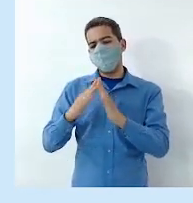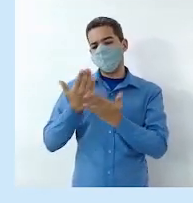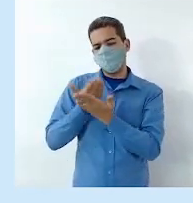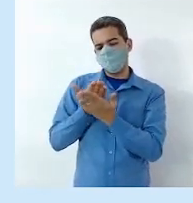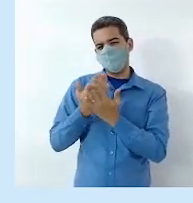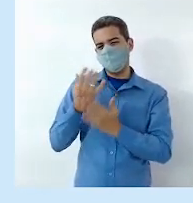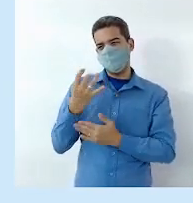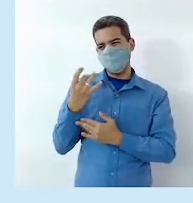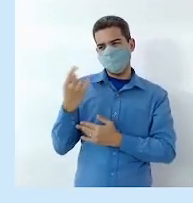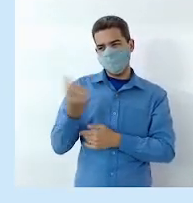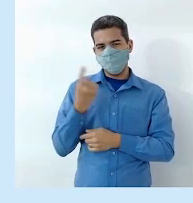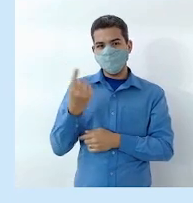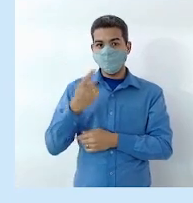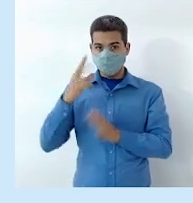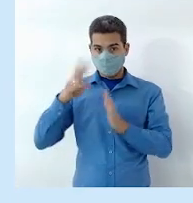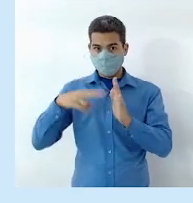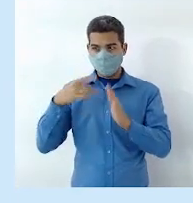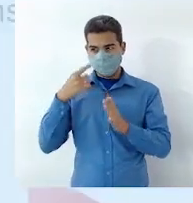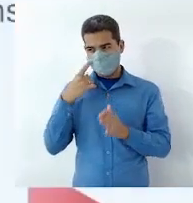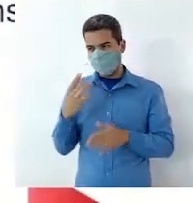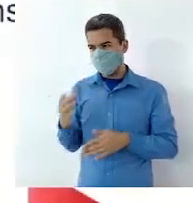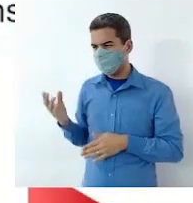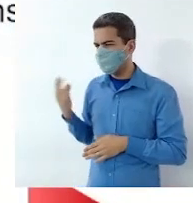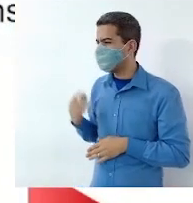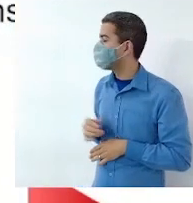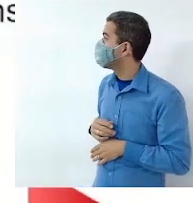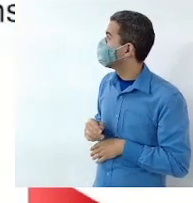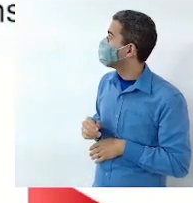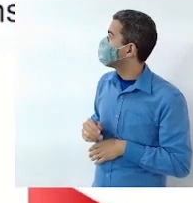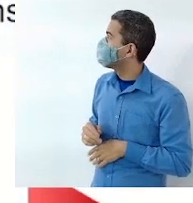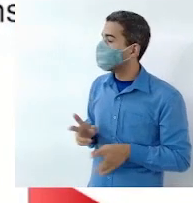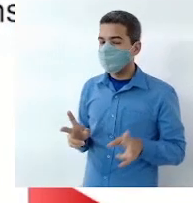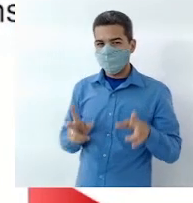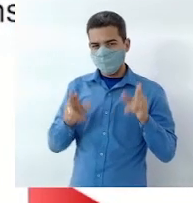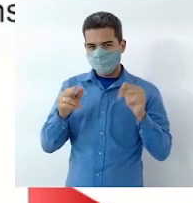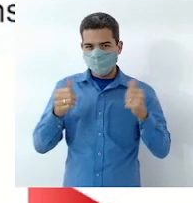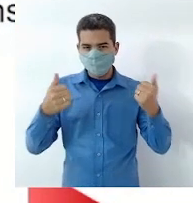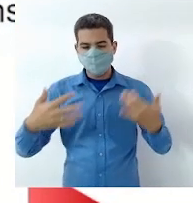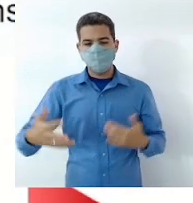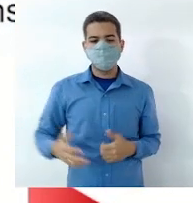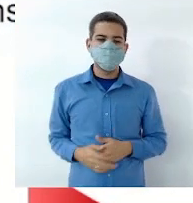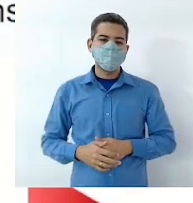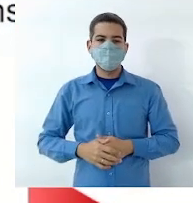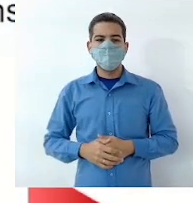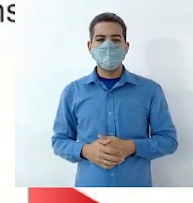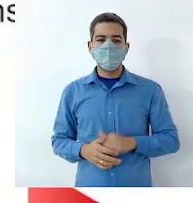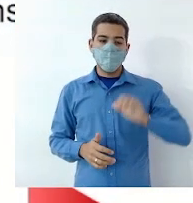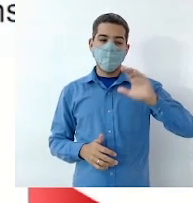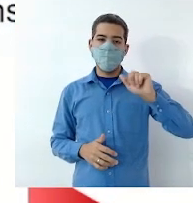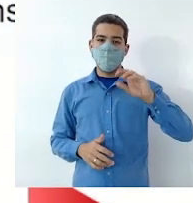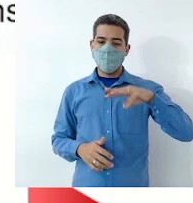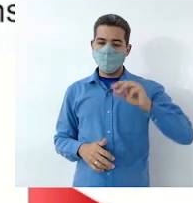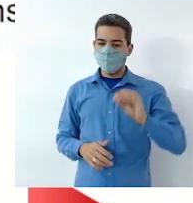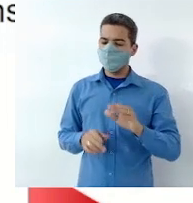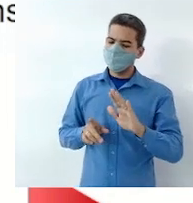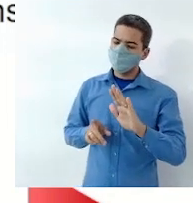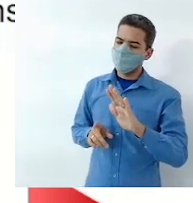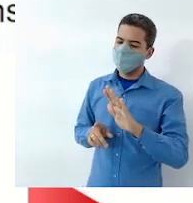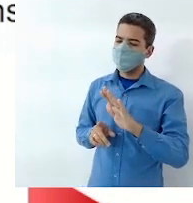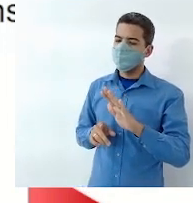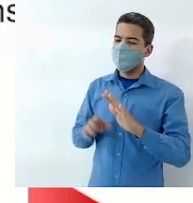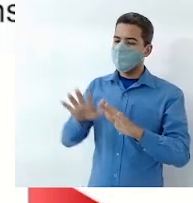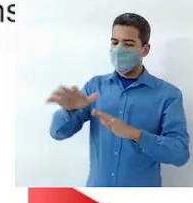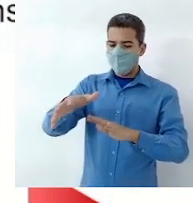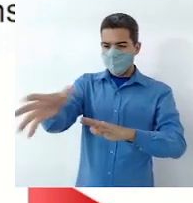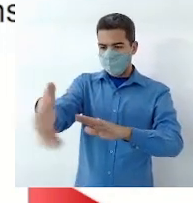vocês. Então vamos para o slide? Esse trecho começa assim. Camilo pegou-lhe